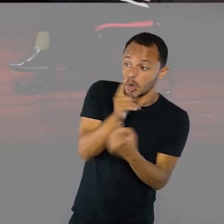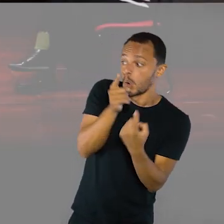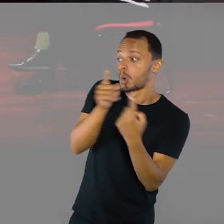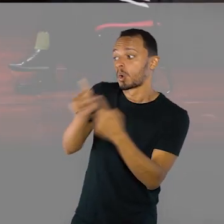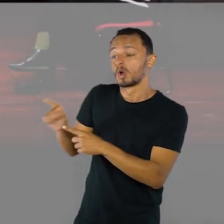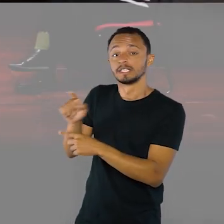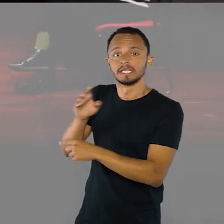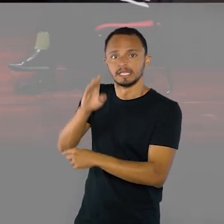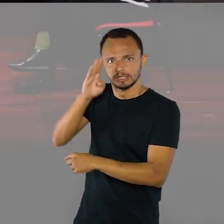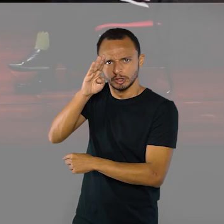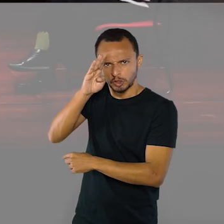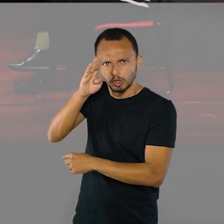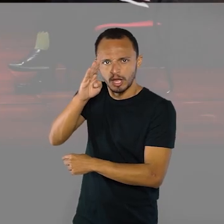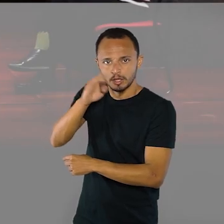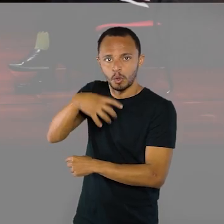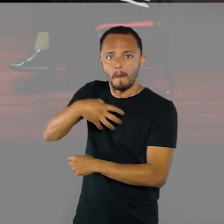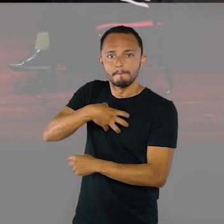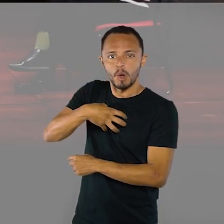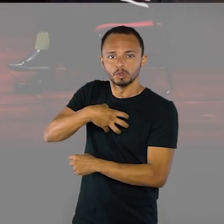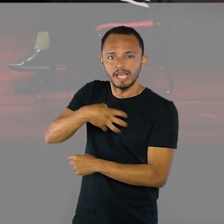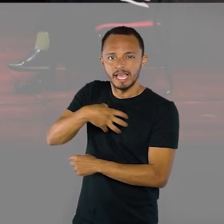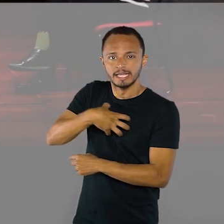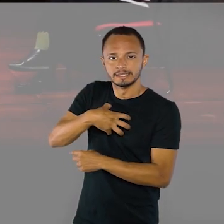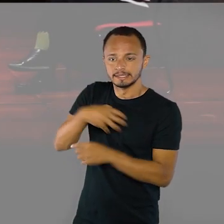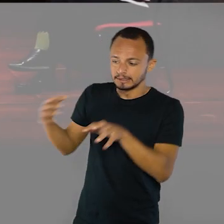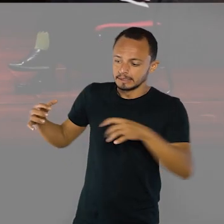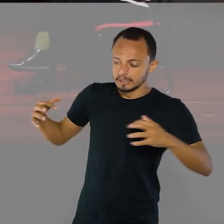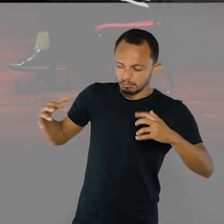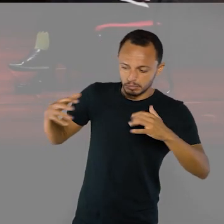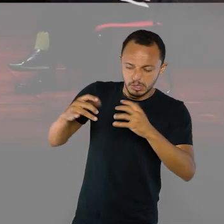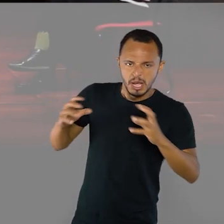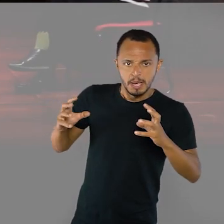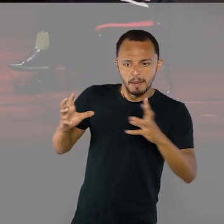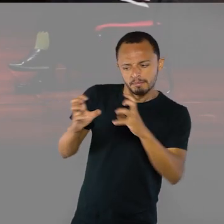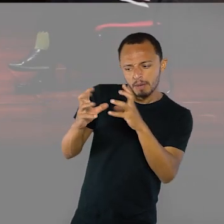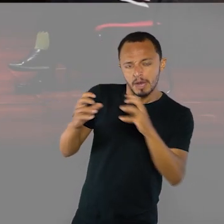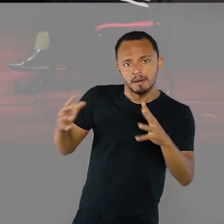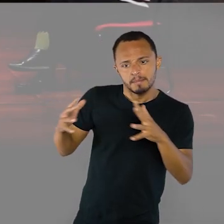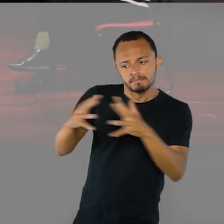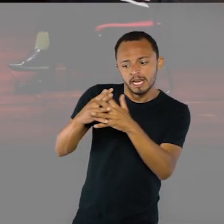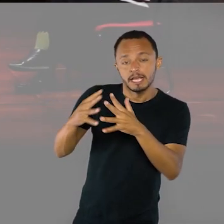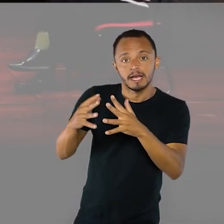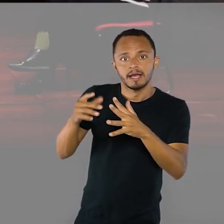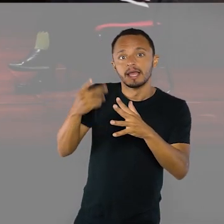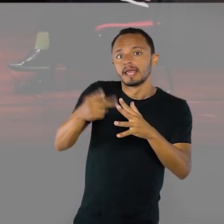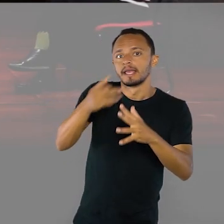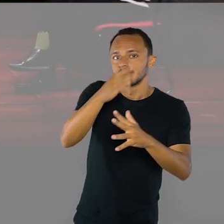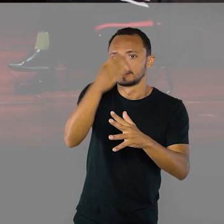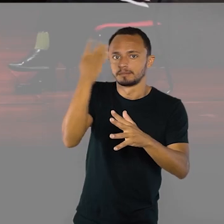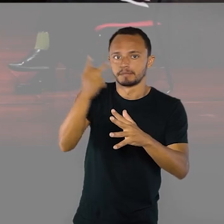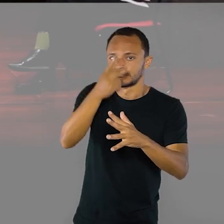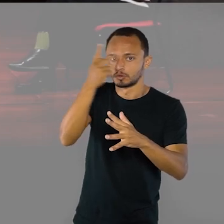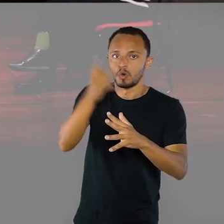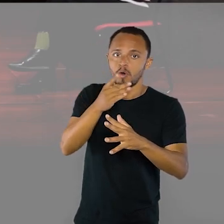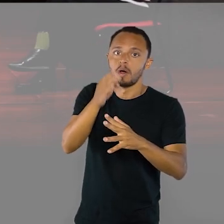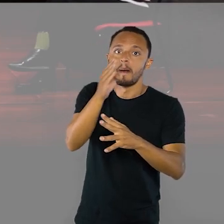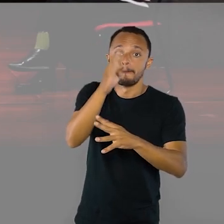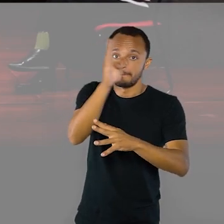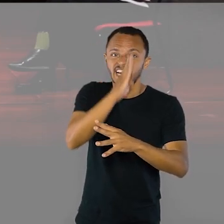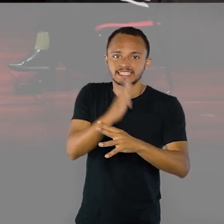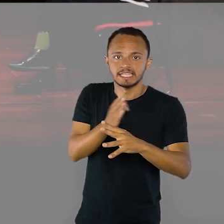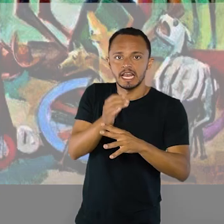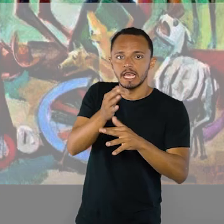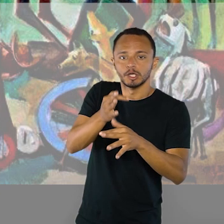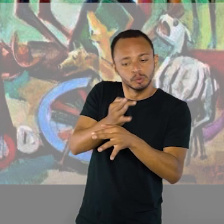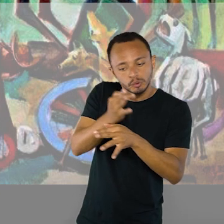em 1823, também no processo de lutas pela independência. Um mural de Caribé, que retrata a Batalha de Pirajá,